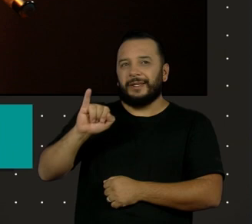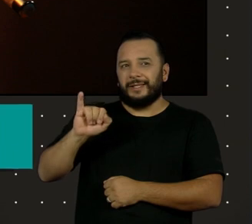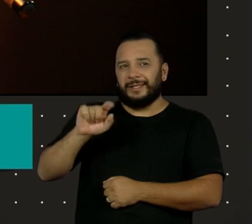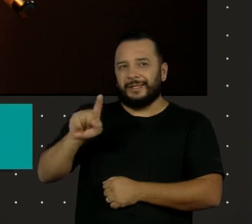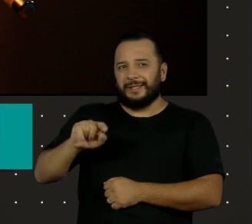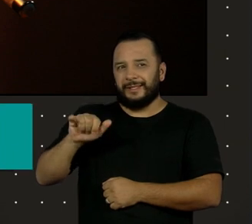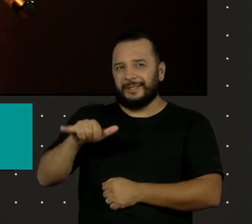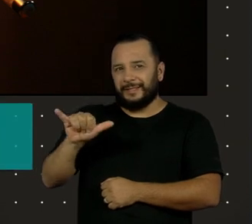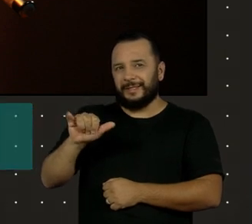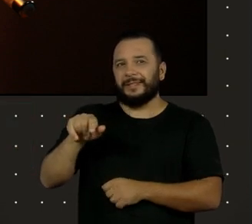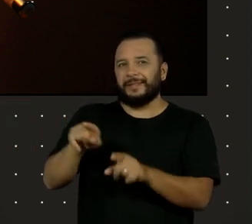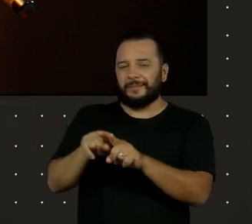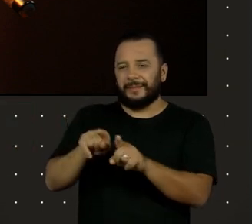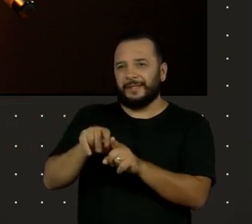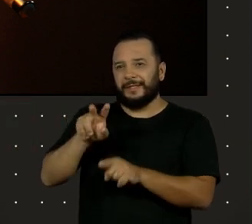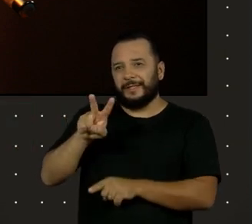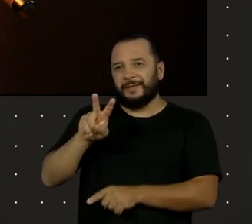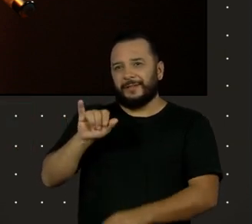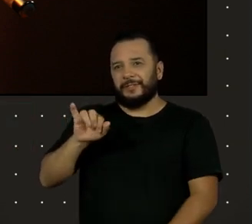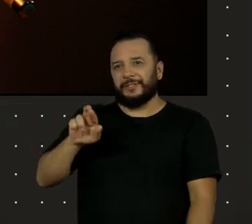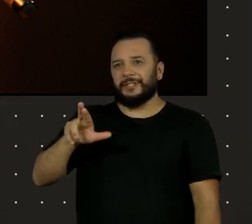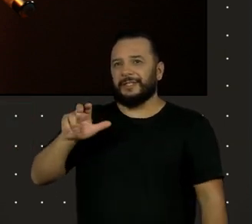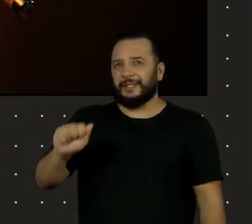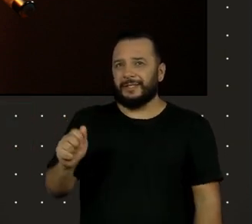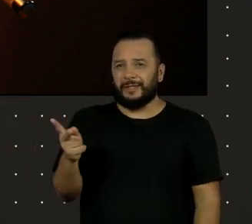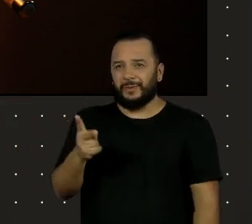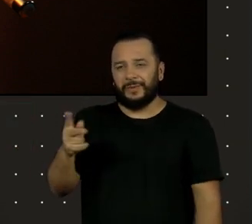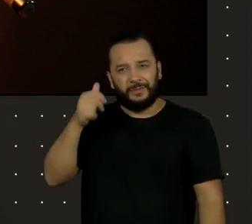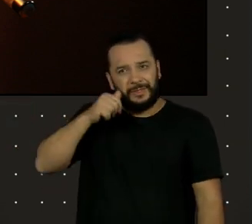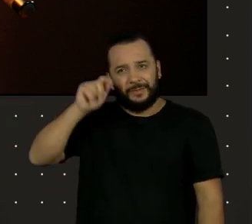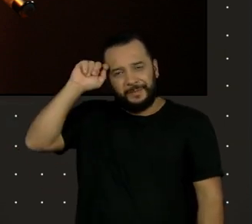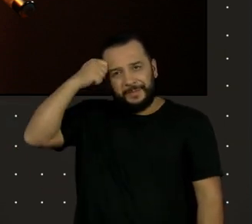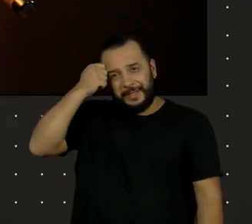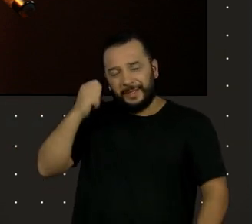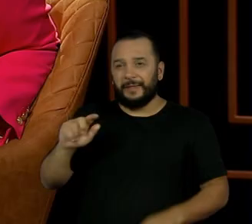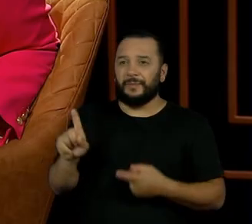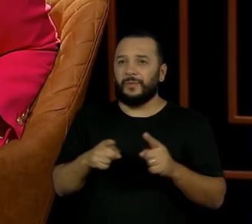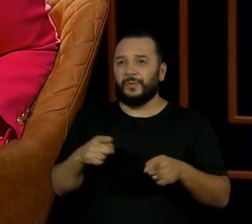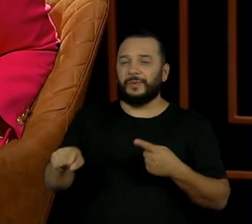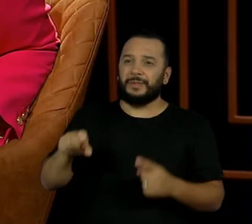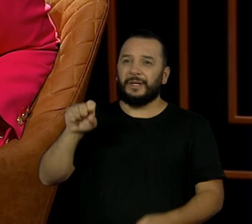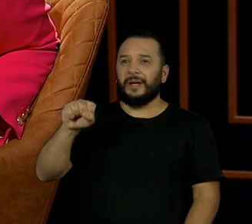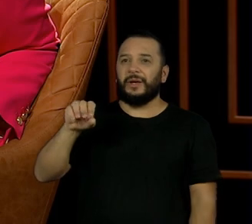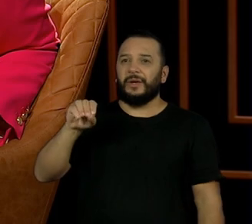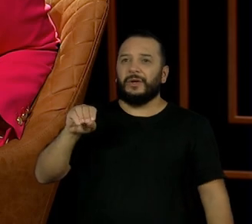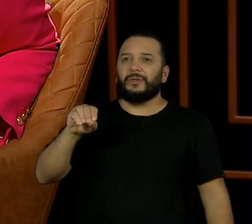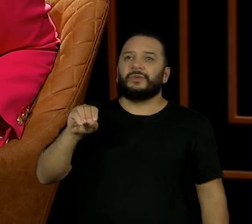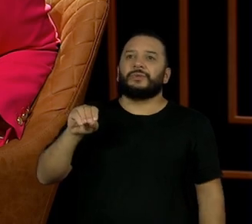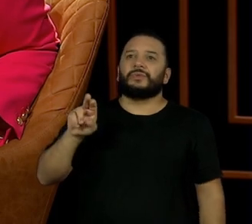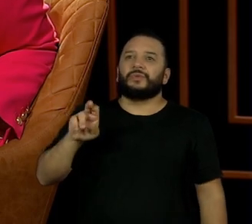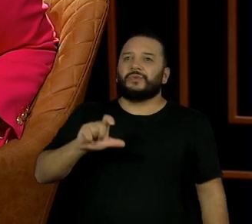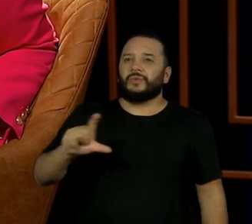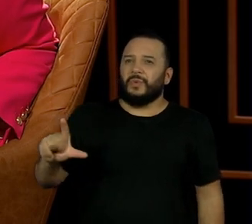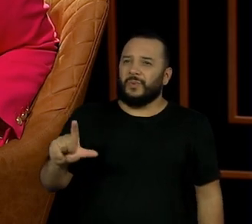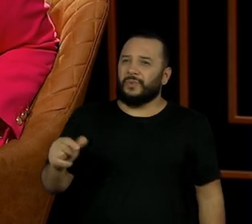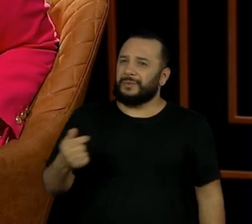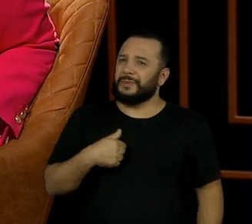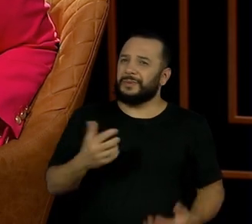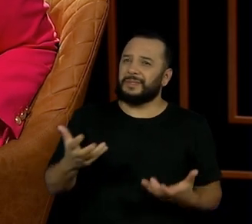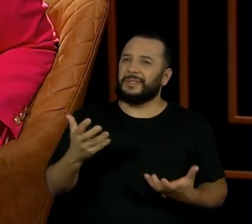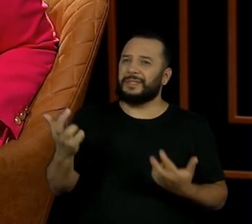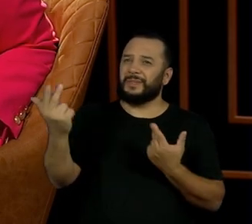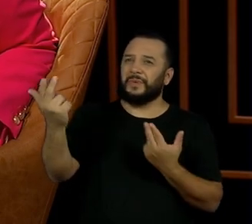um sol diferente eu falei cara eu queria cantar isso eu queria ser elas